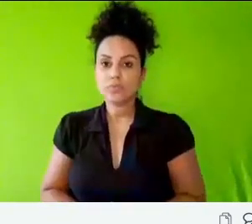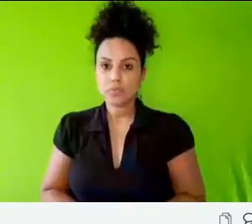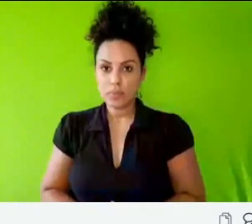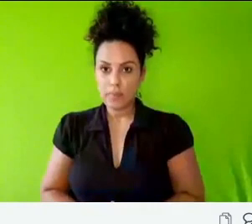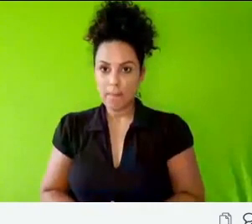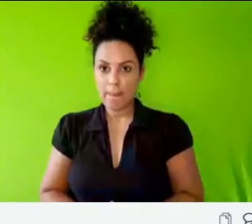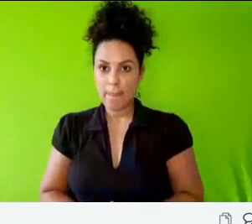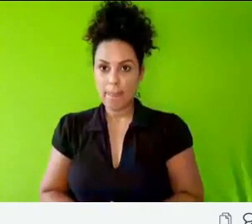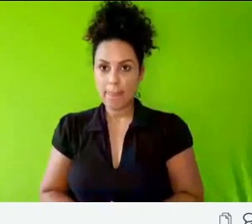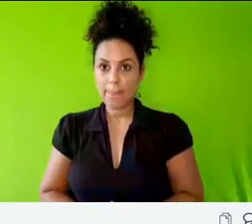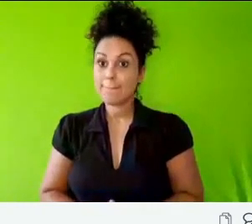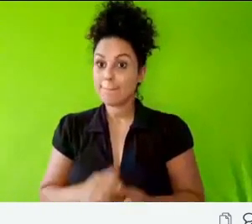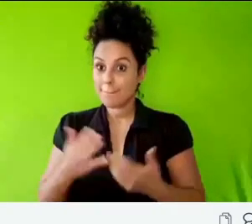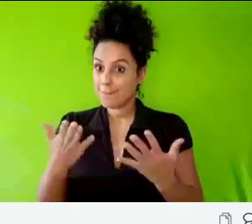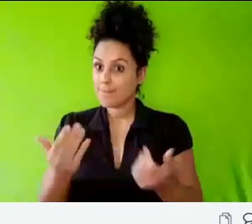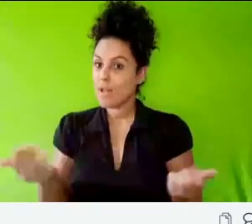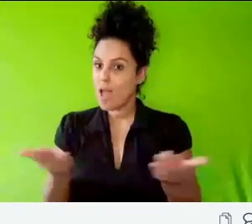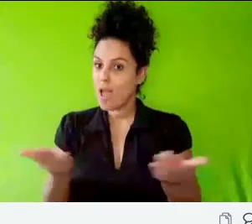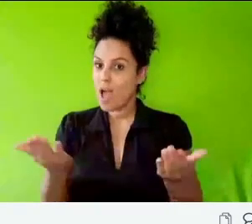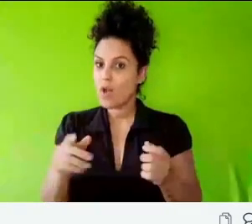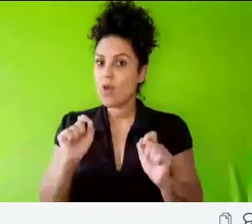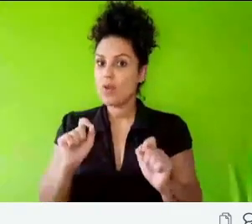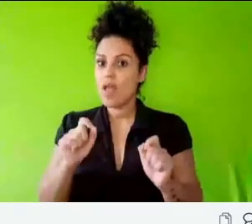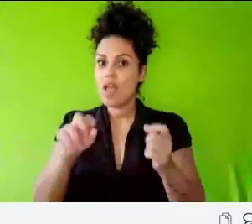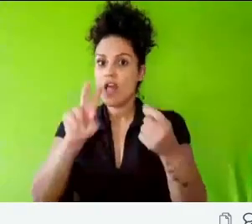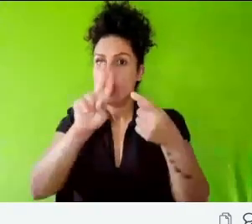Vamos gerar a lista.